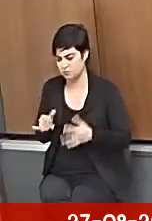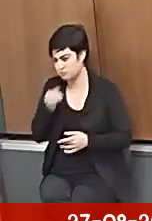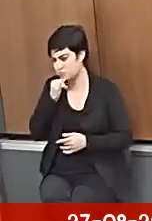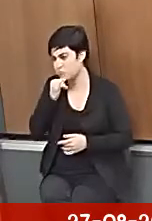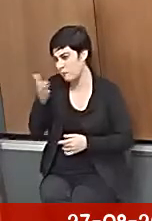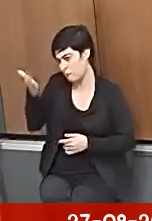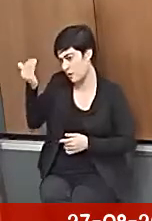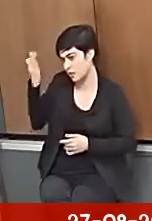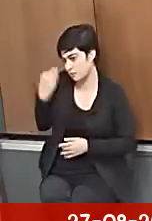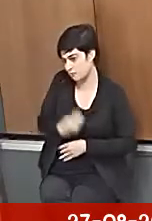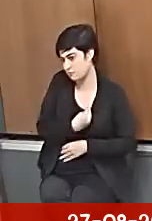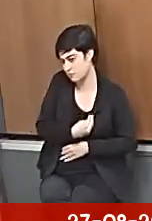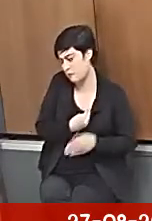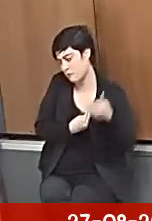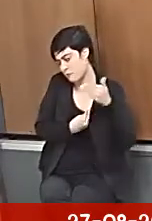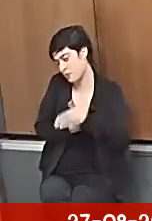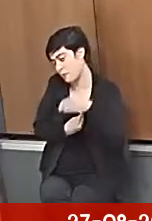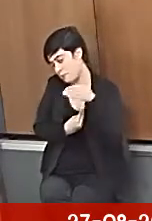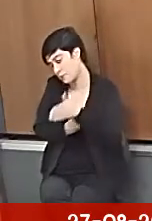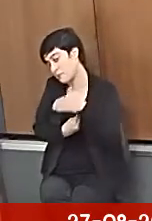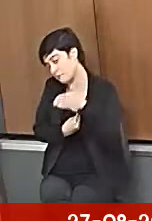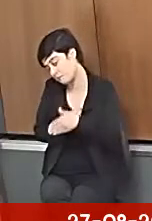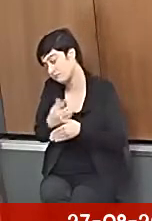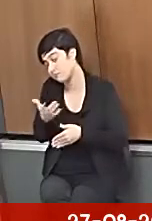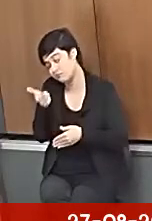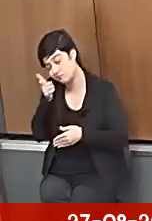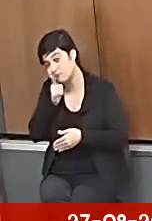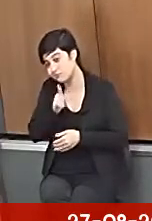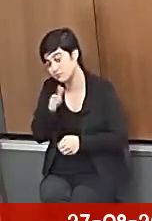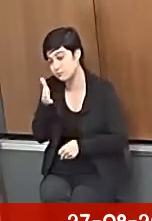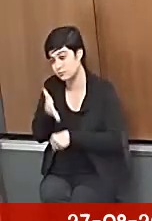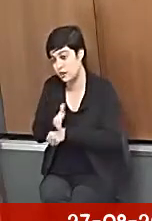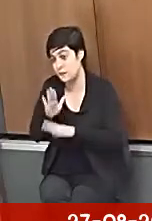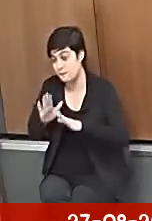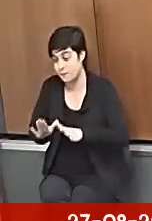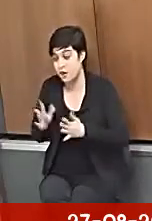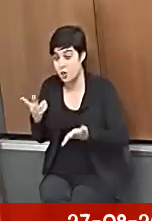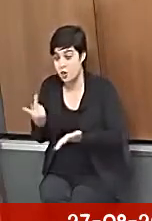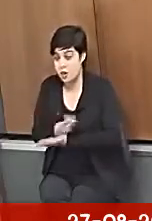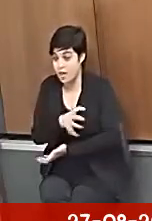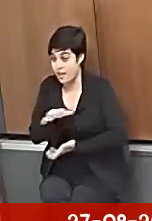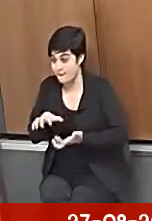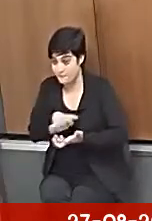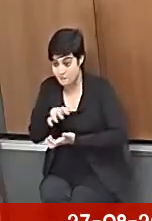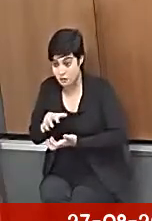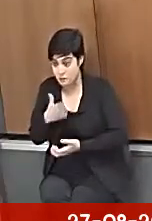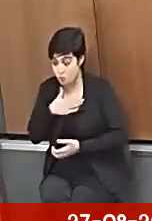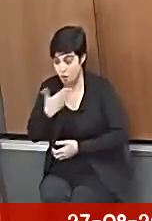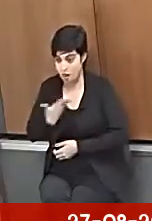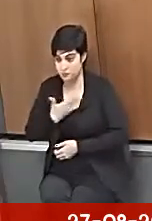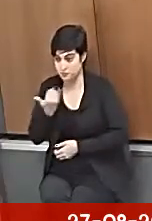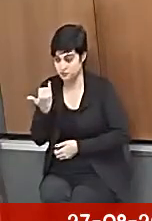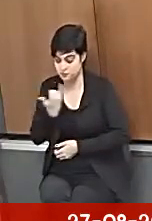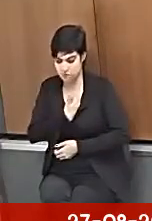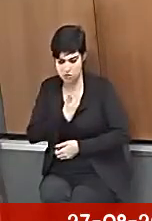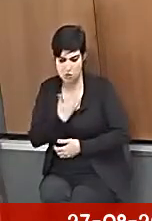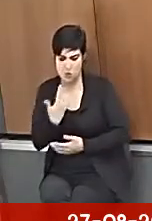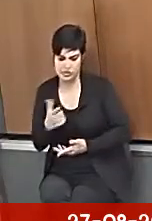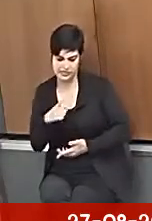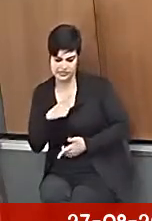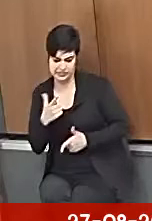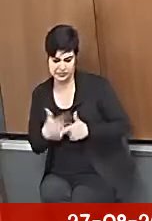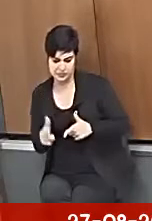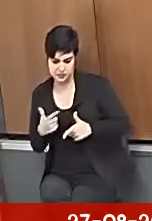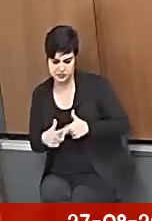e apesar de não ser lá essas coisas mas eu tinha acesso mas depois da reforma um amigo meu piloto receber a reforma que estão fazendo no padrão